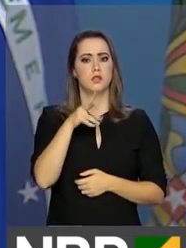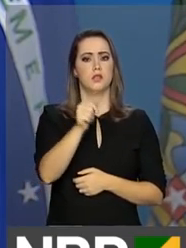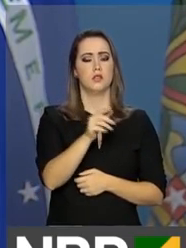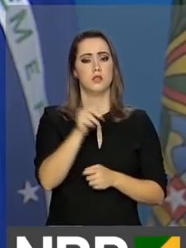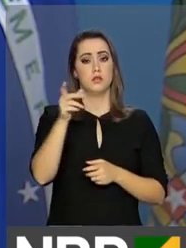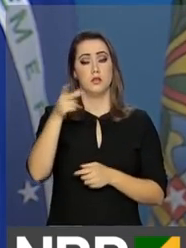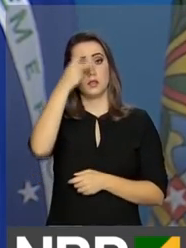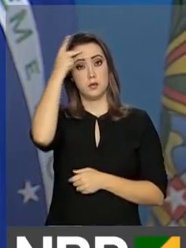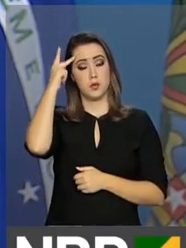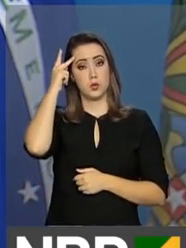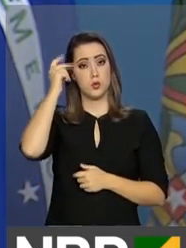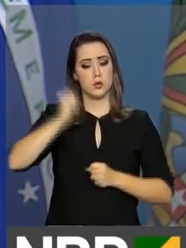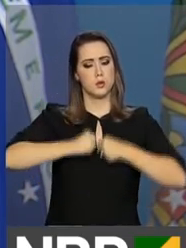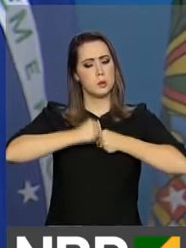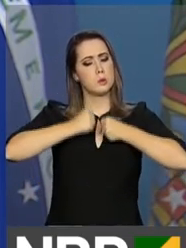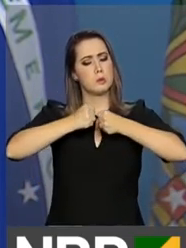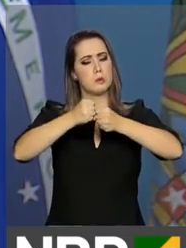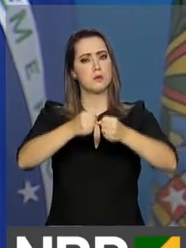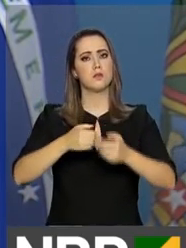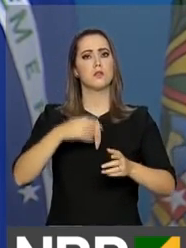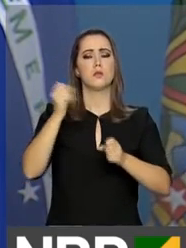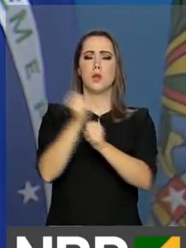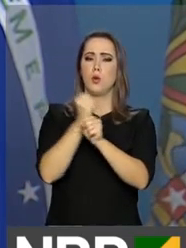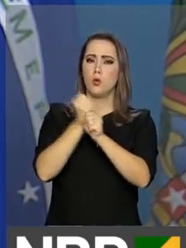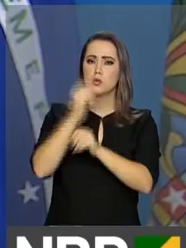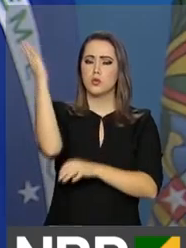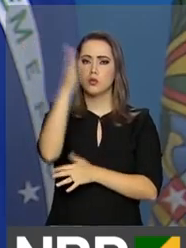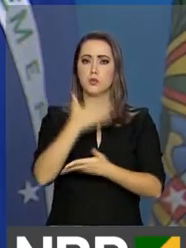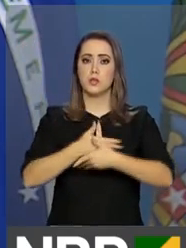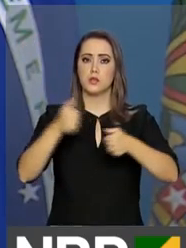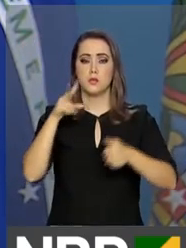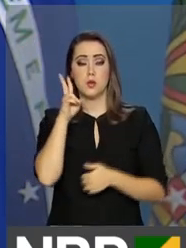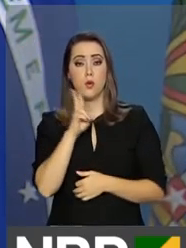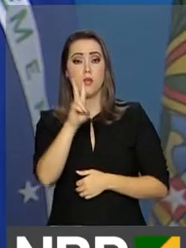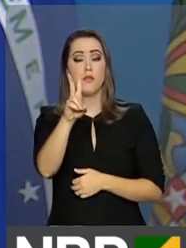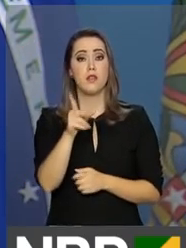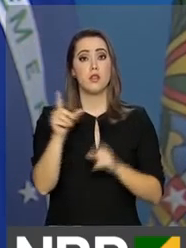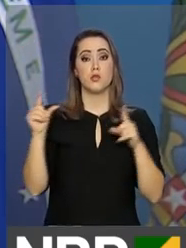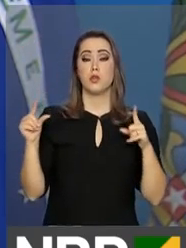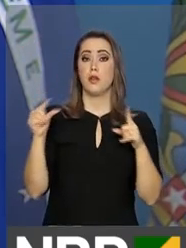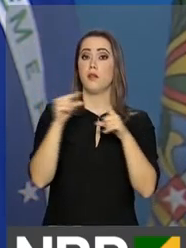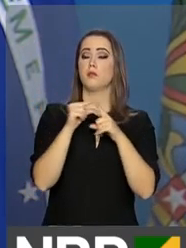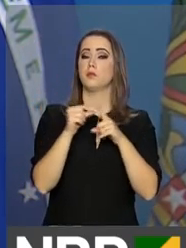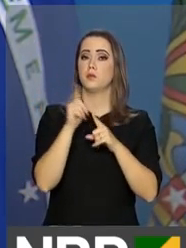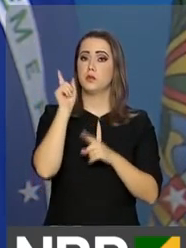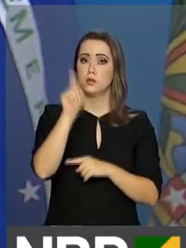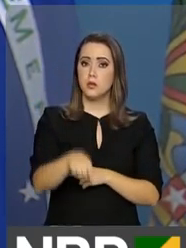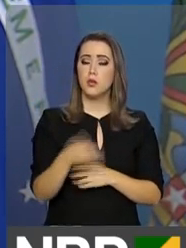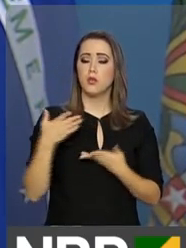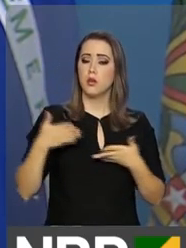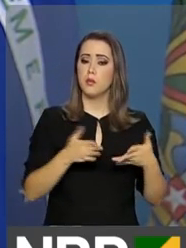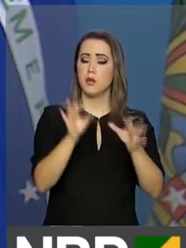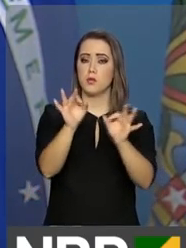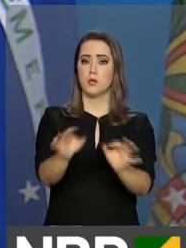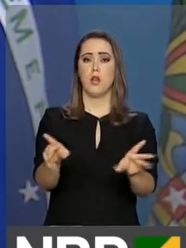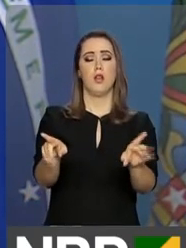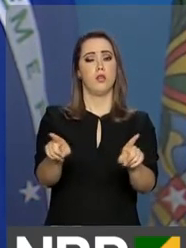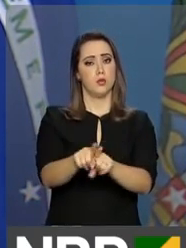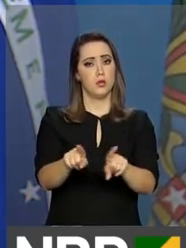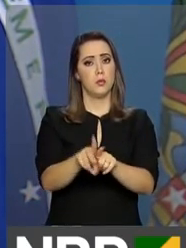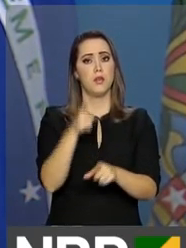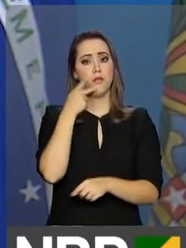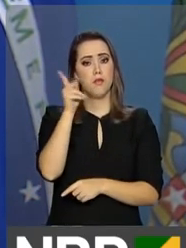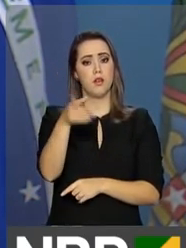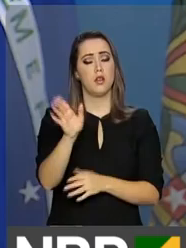aqueles que militam pela construção do país, e vejam que as palavras do Marum foram nessa direção, a dizer